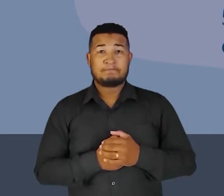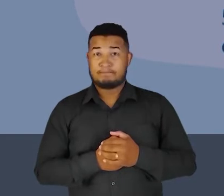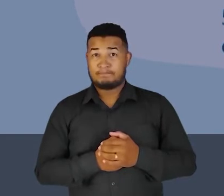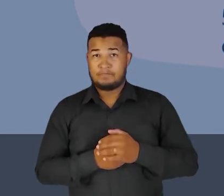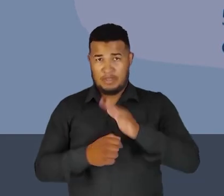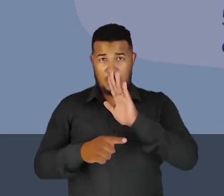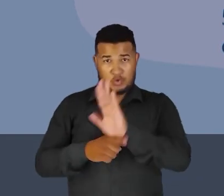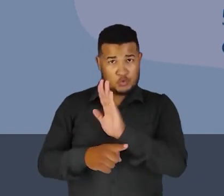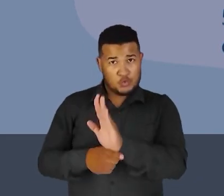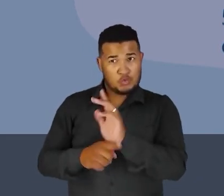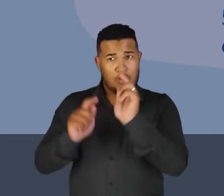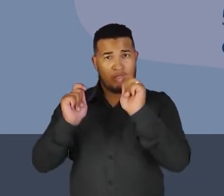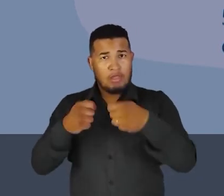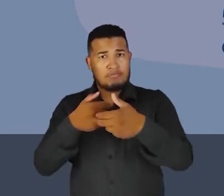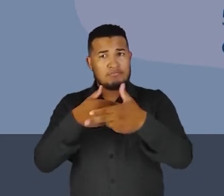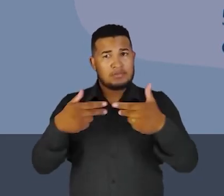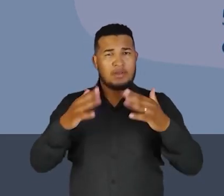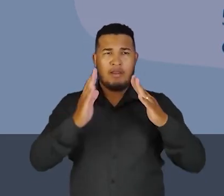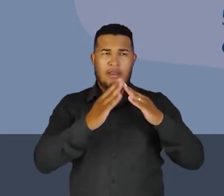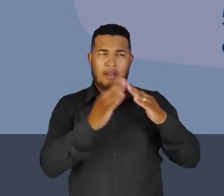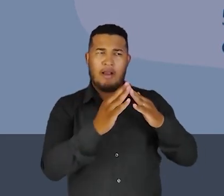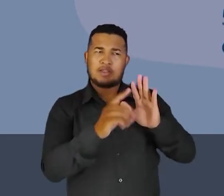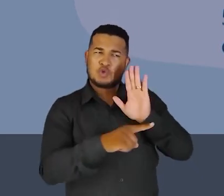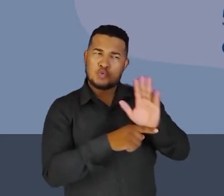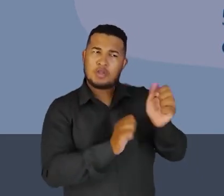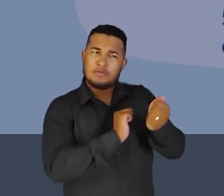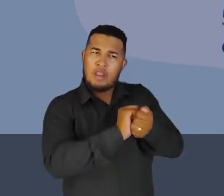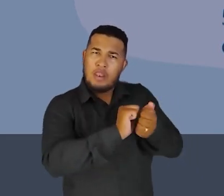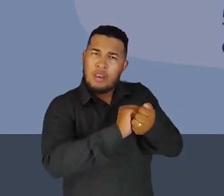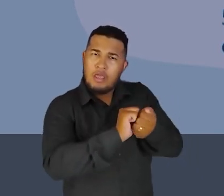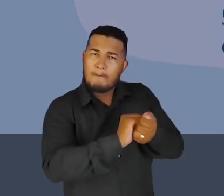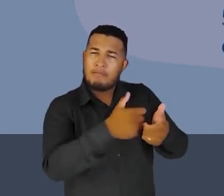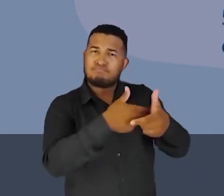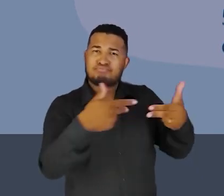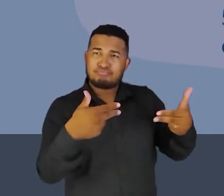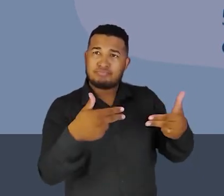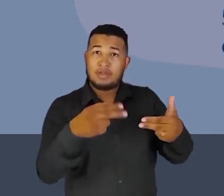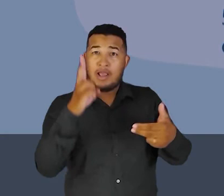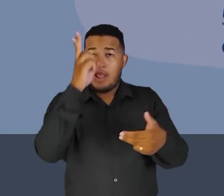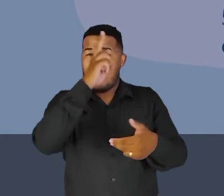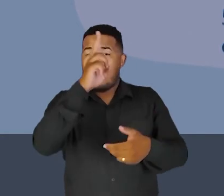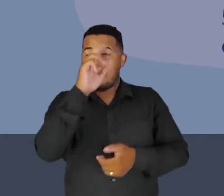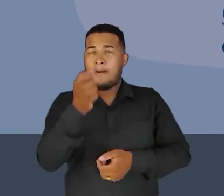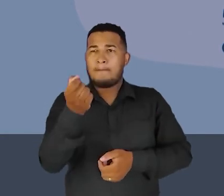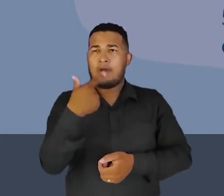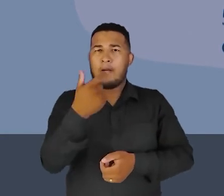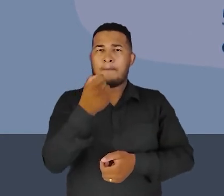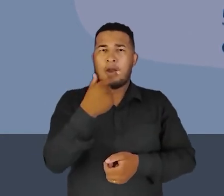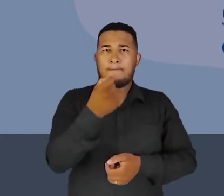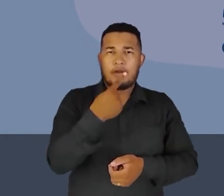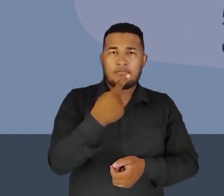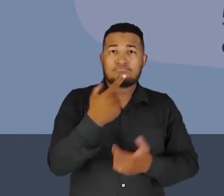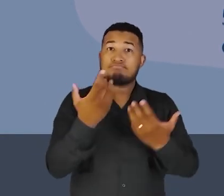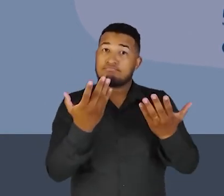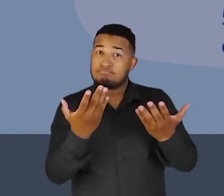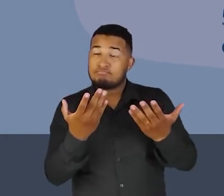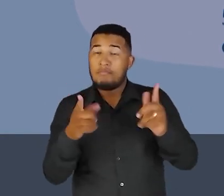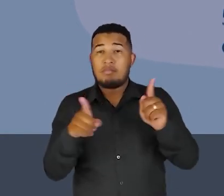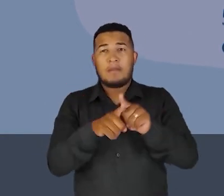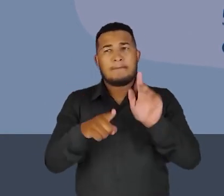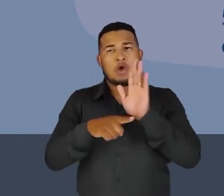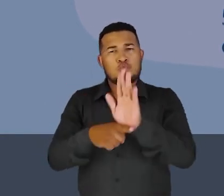Você ajuda com as atividades de casa, ajuda a lembrar o remédio, ajuda ali